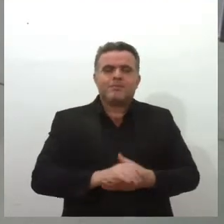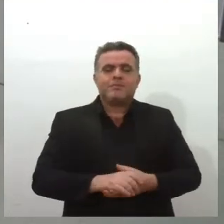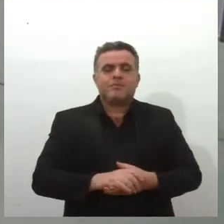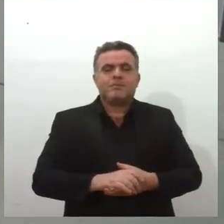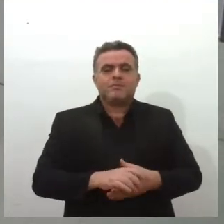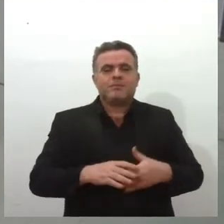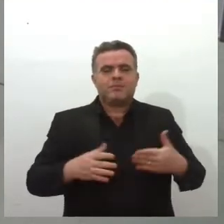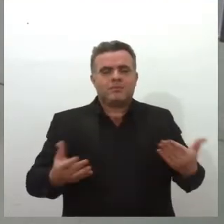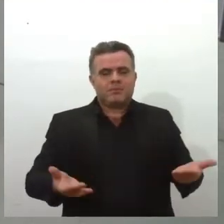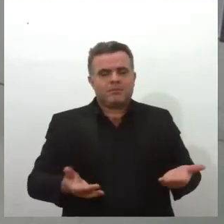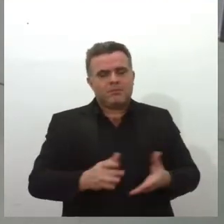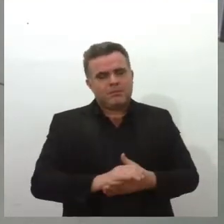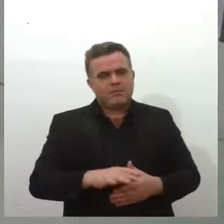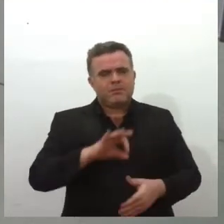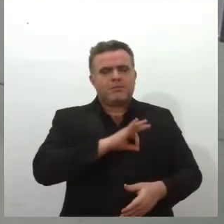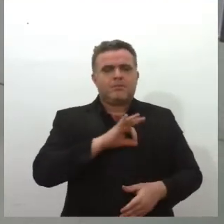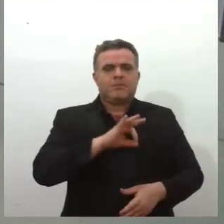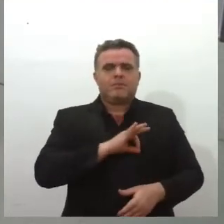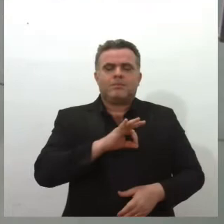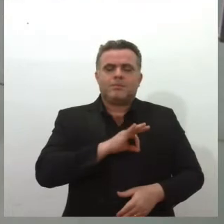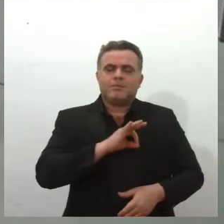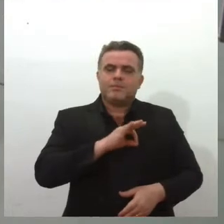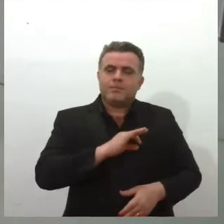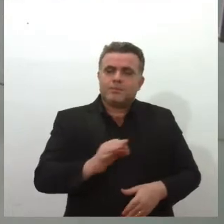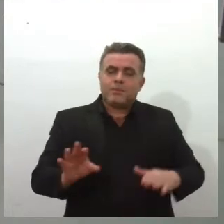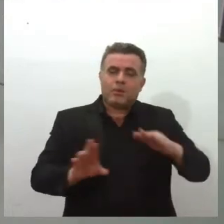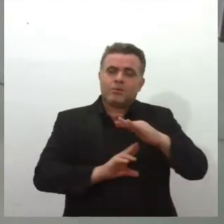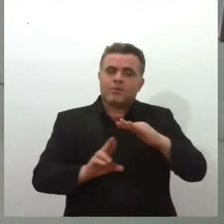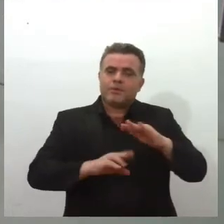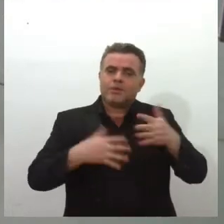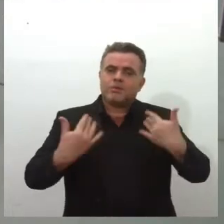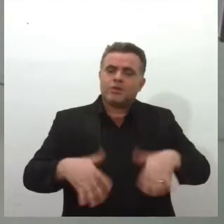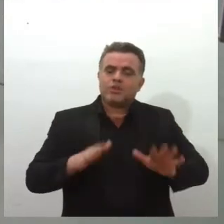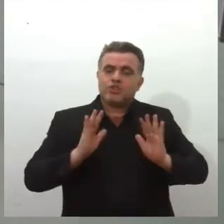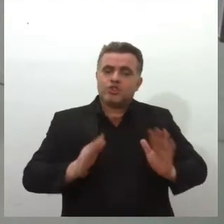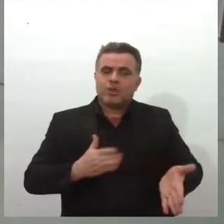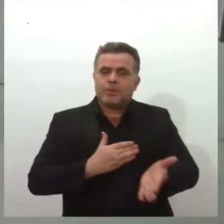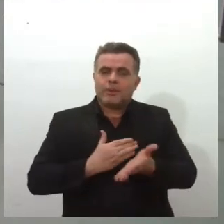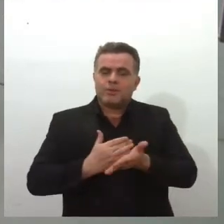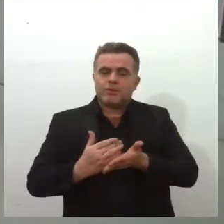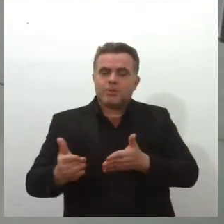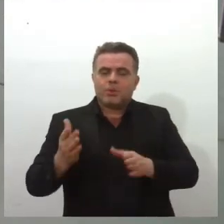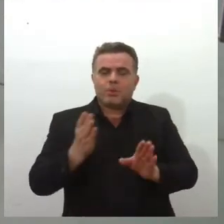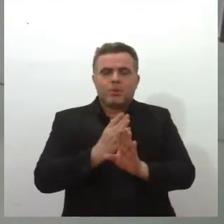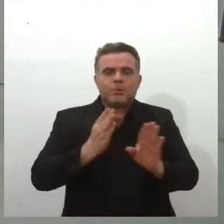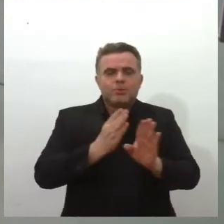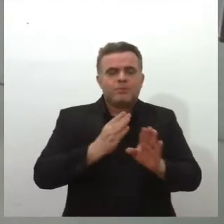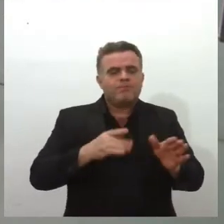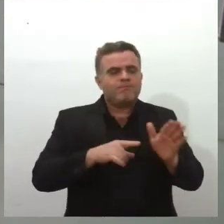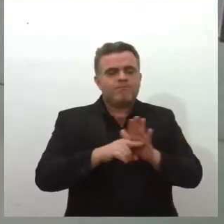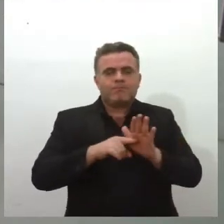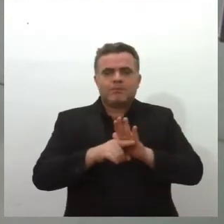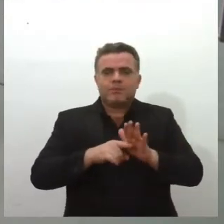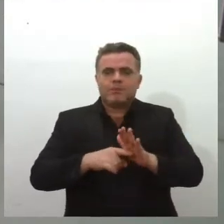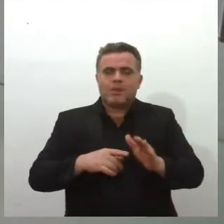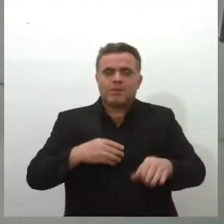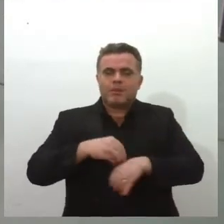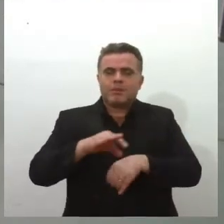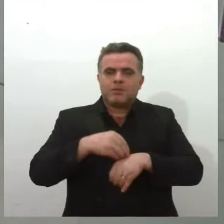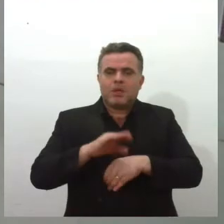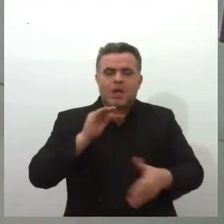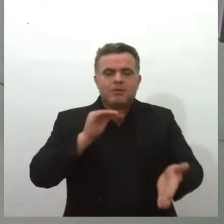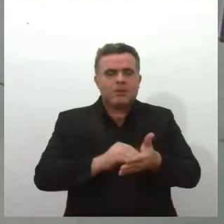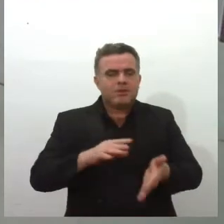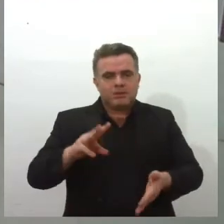só, gente, a Polícia Rodoviária Estadual deu início hoje à Operação Romaria 2021. Até a próxima terça-feira, dia 12,